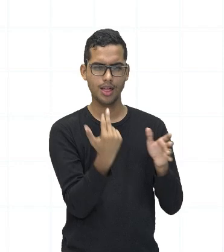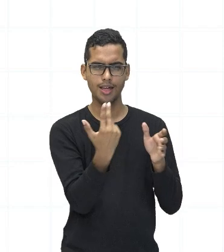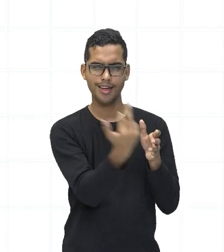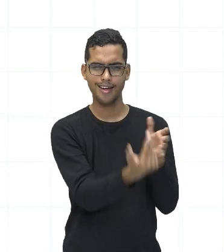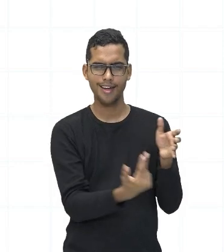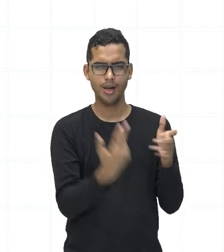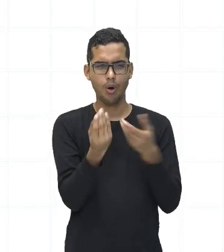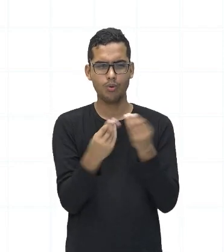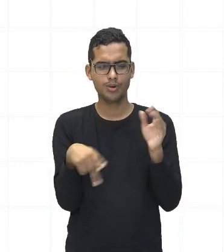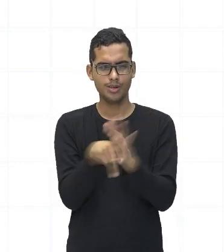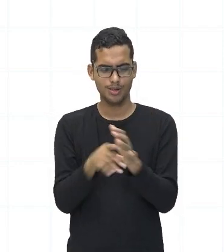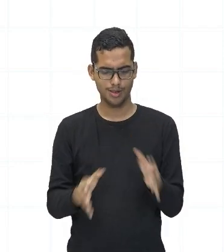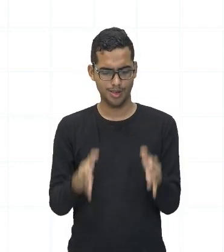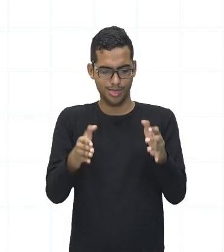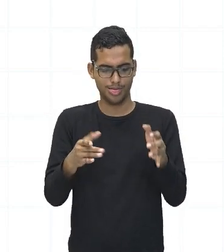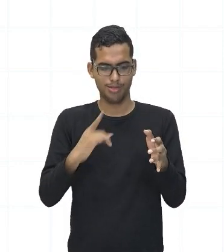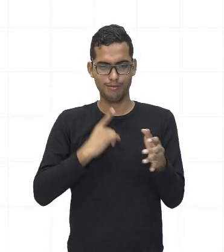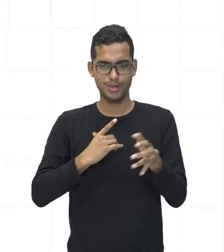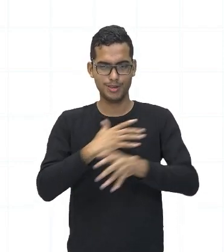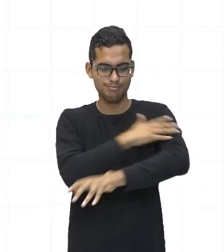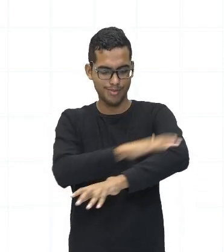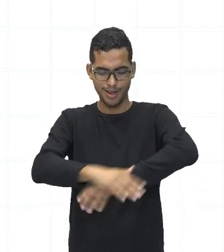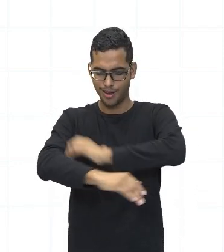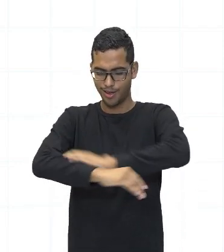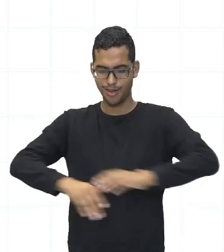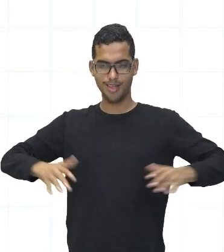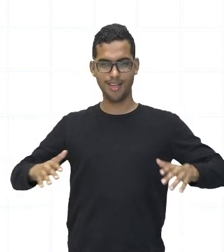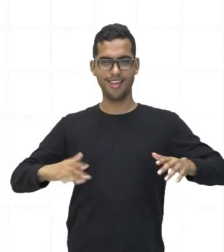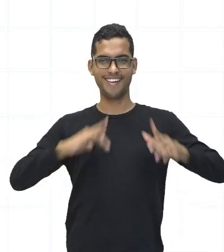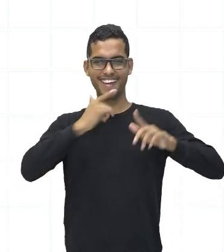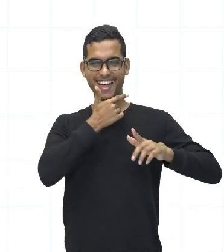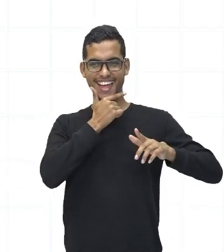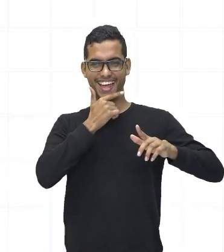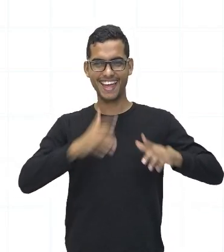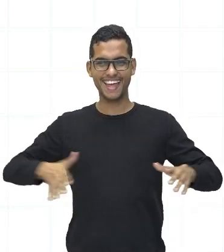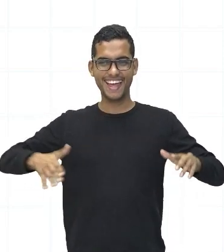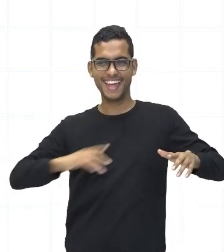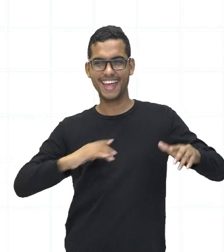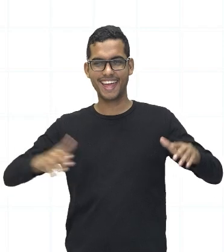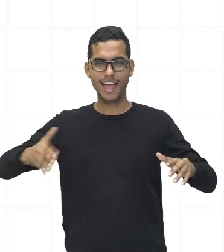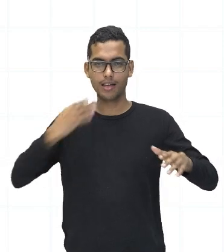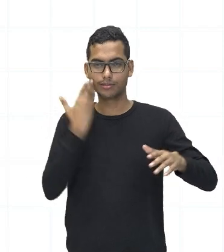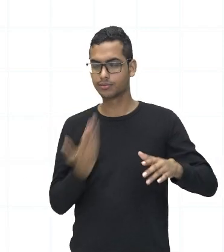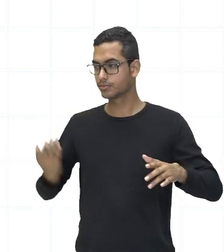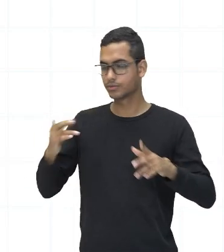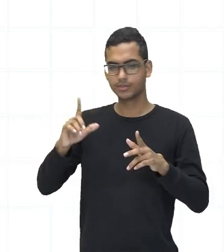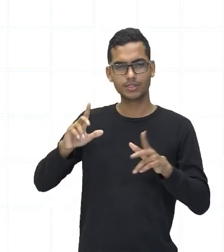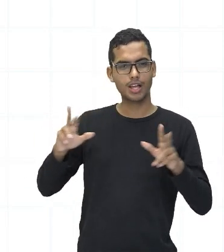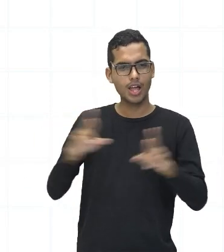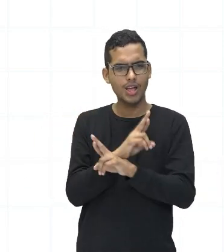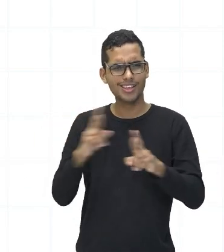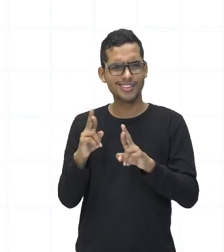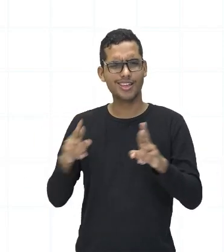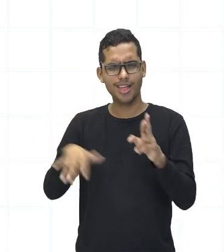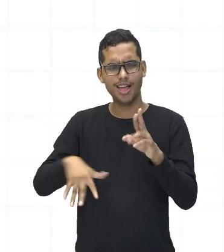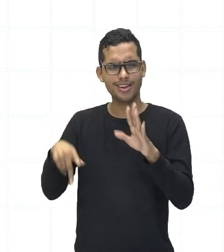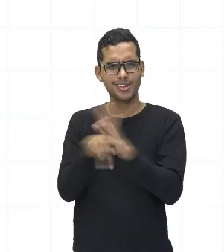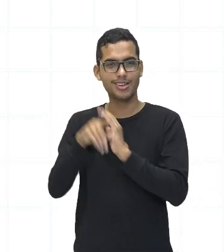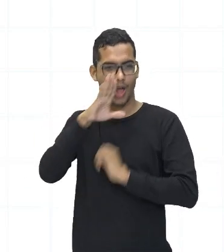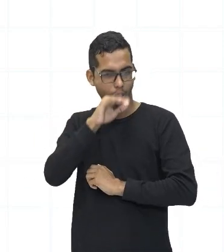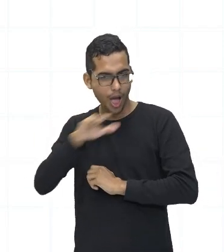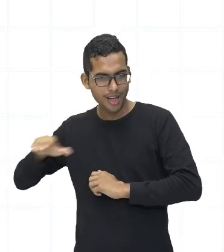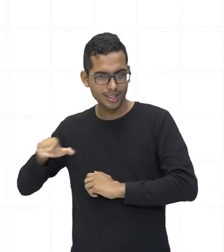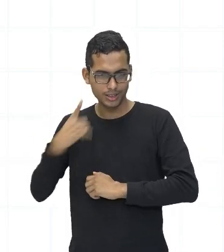se divertindo, brincando, desenhos também que remetem a desenhos próprios do universo infantil, ok? Então isso